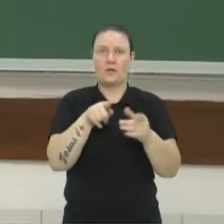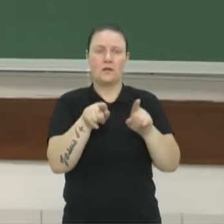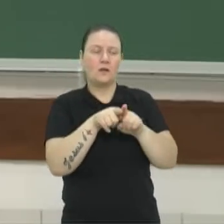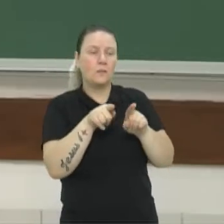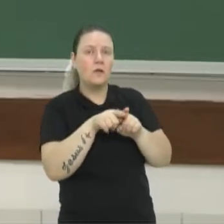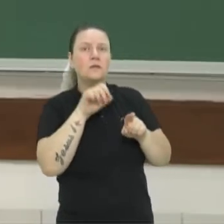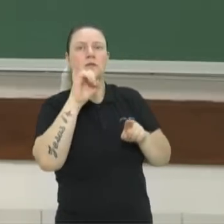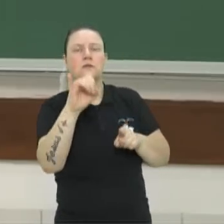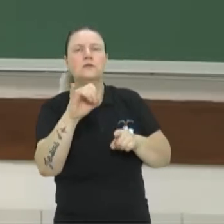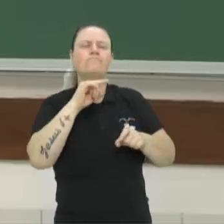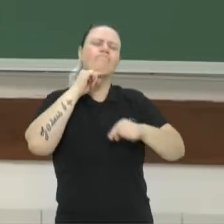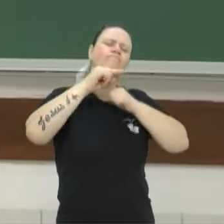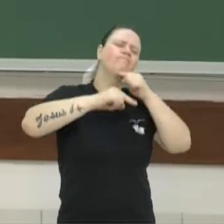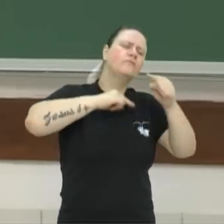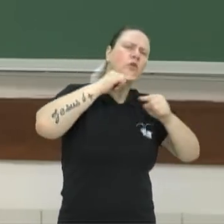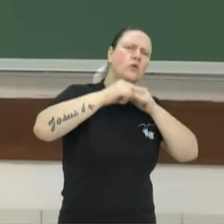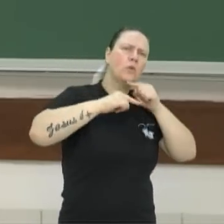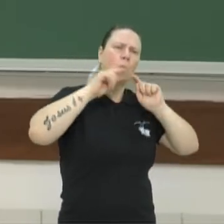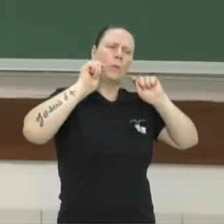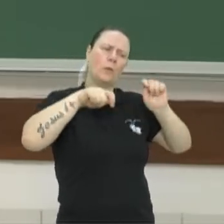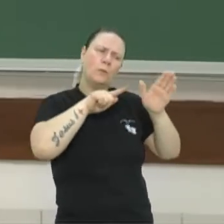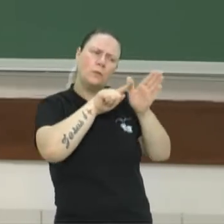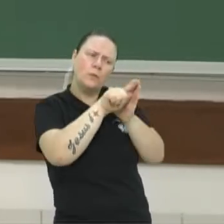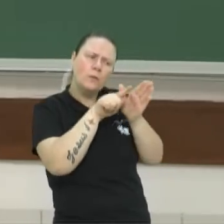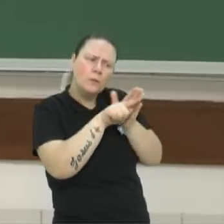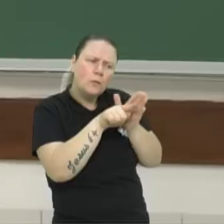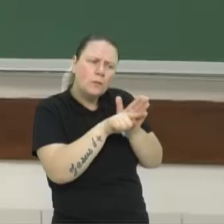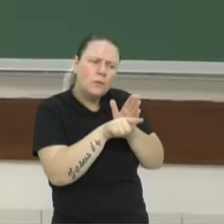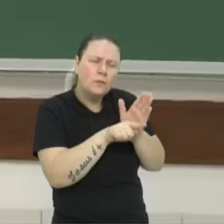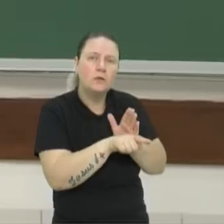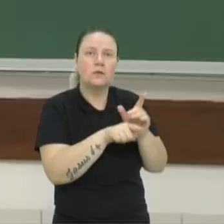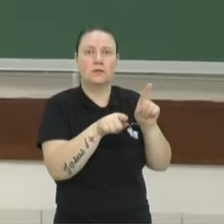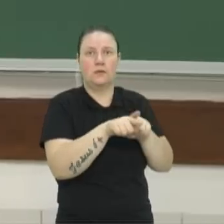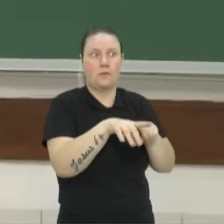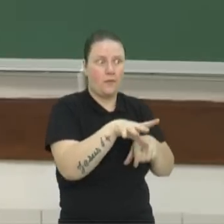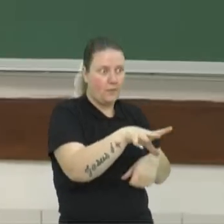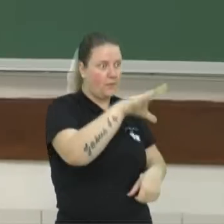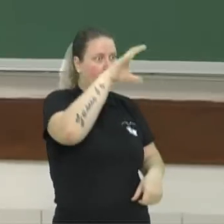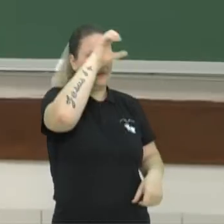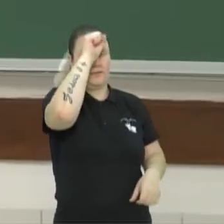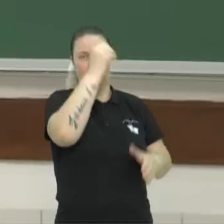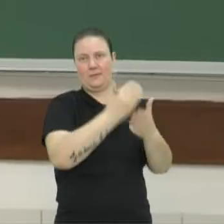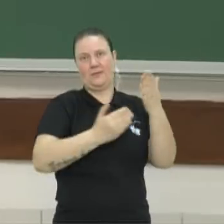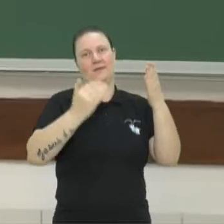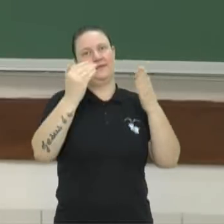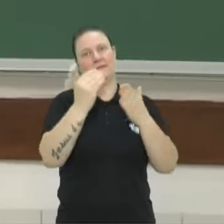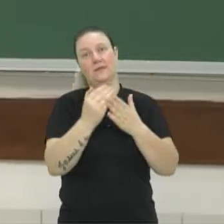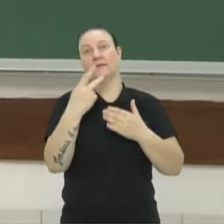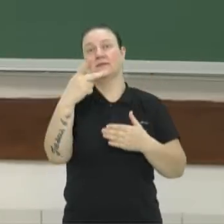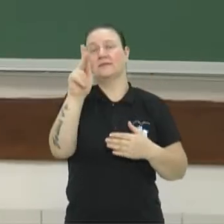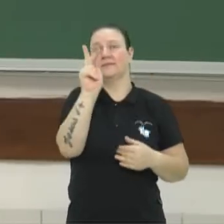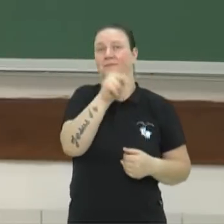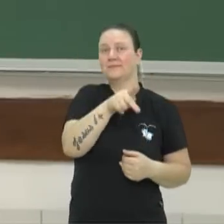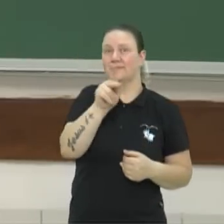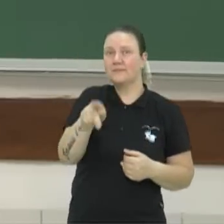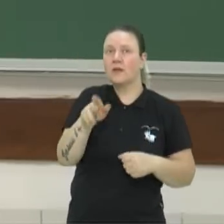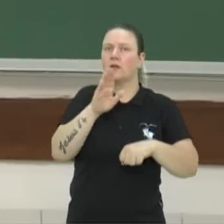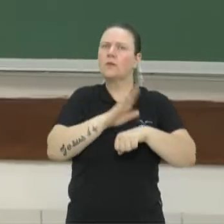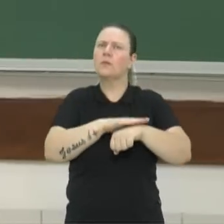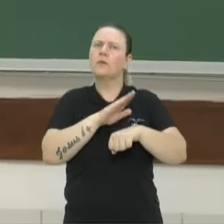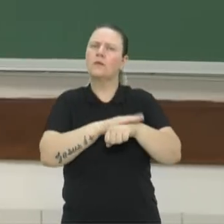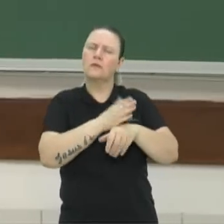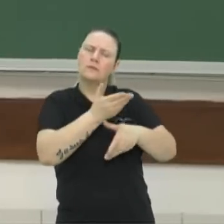suas dúvidas, tá bom? Vai aprender mais também, tá? Com o seu professor. Então, é um momento ali